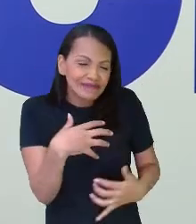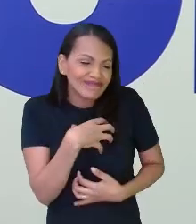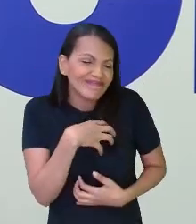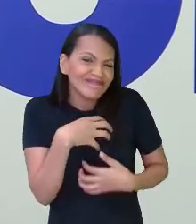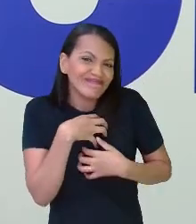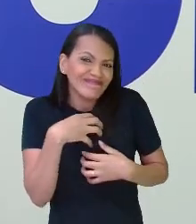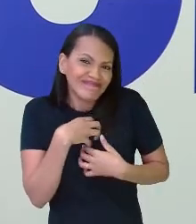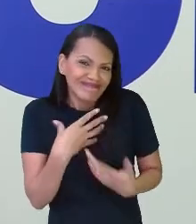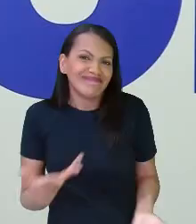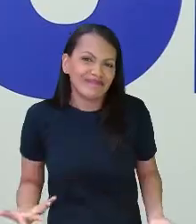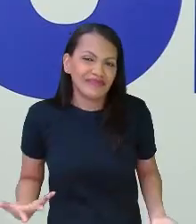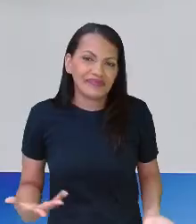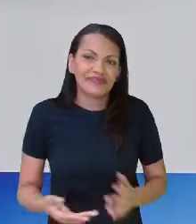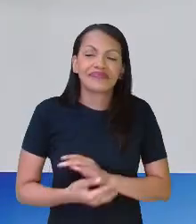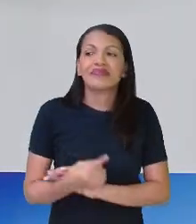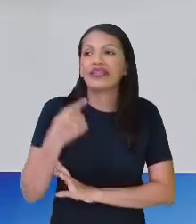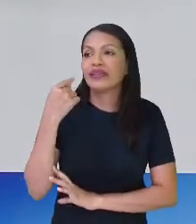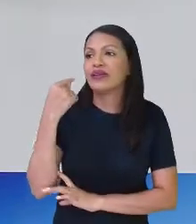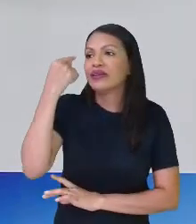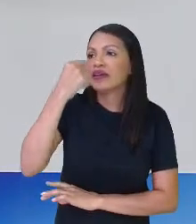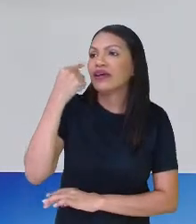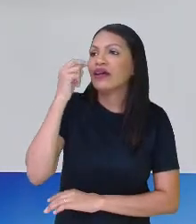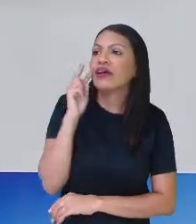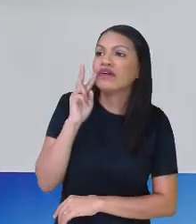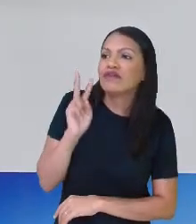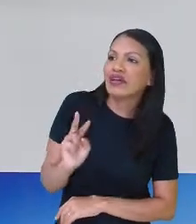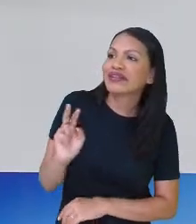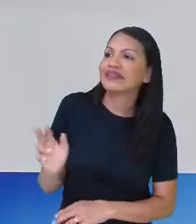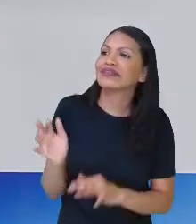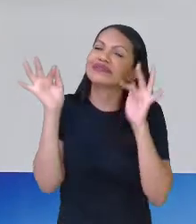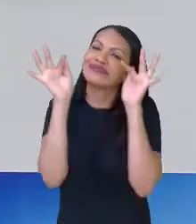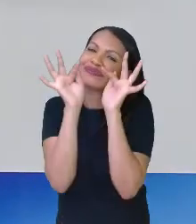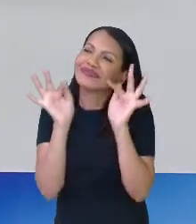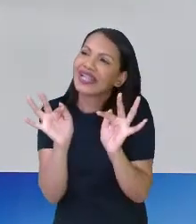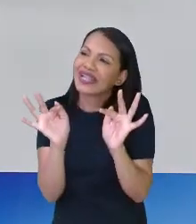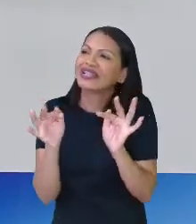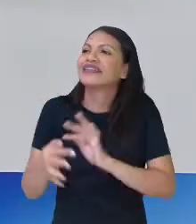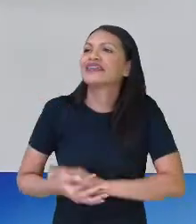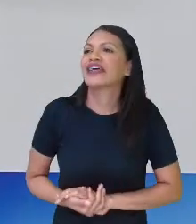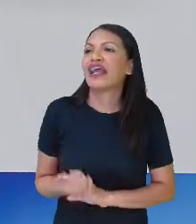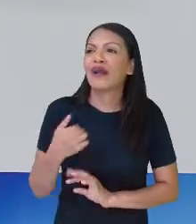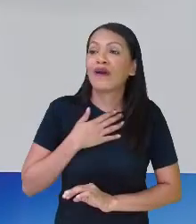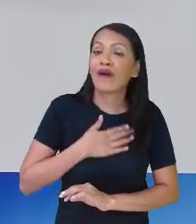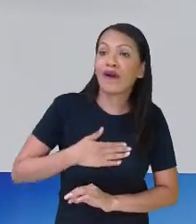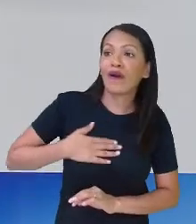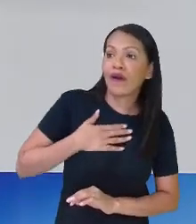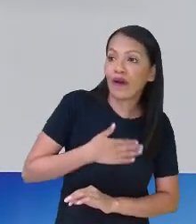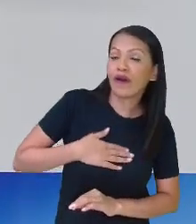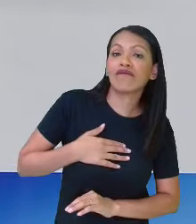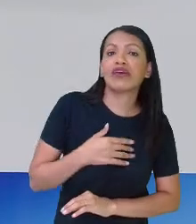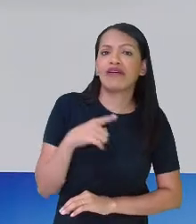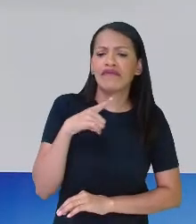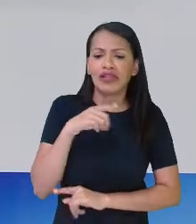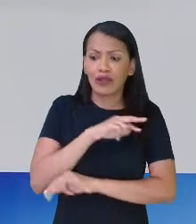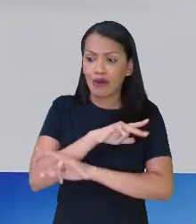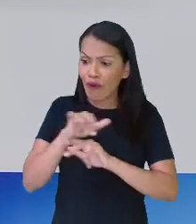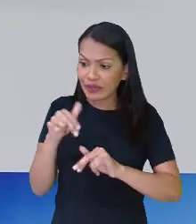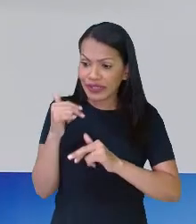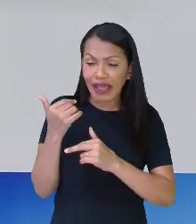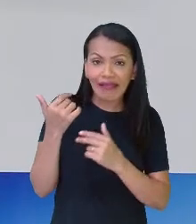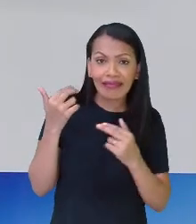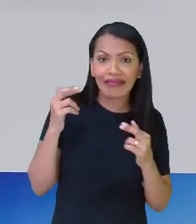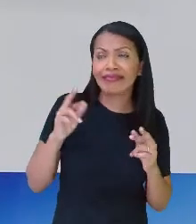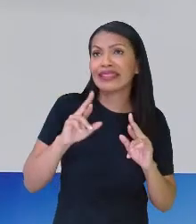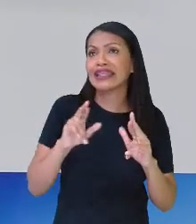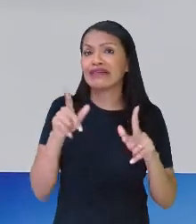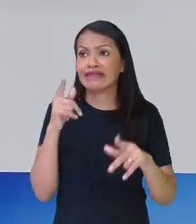essa sensação para a É, gente. nos olhos a gente vê como eles estão felizes. E eu gosto aqui, ó, porque aqui a gente vê tanta coisa diferente. Eles